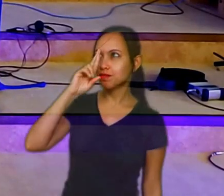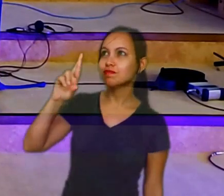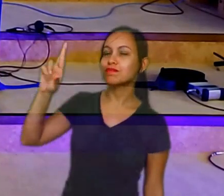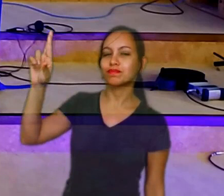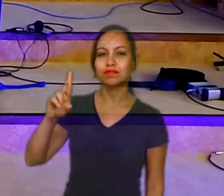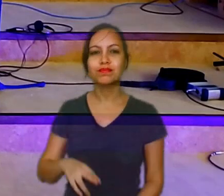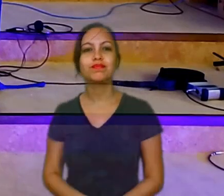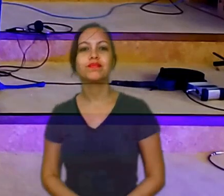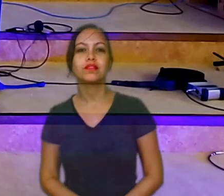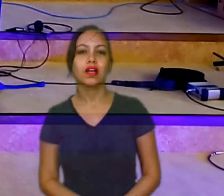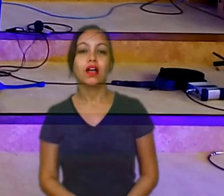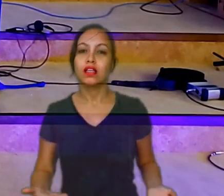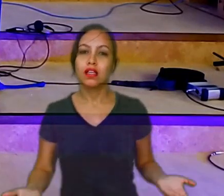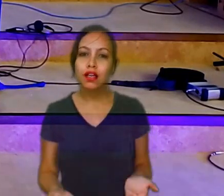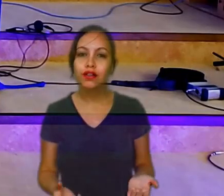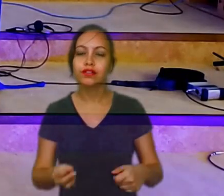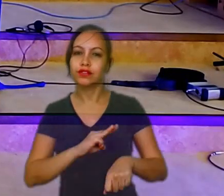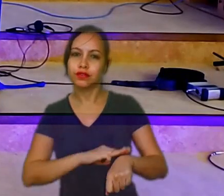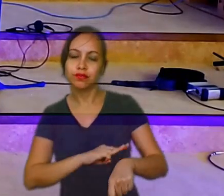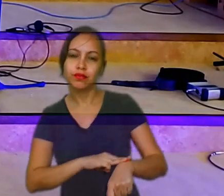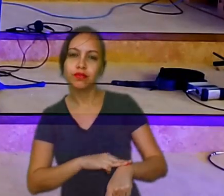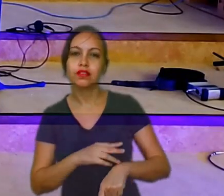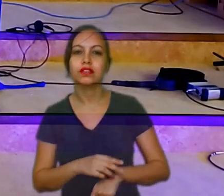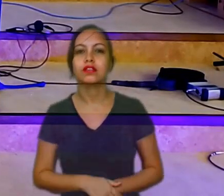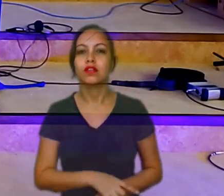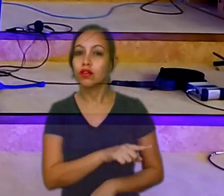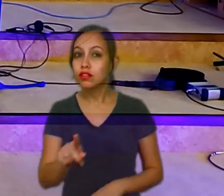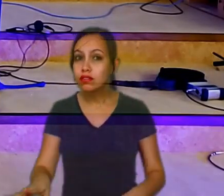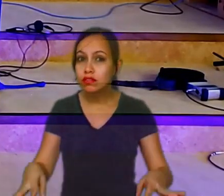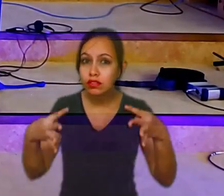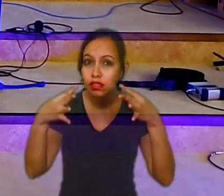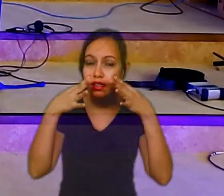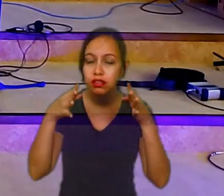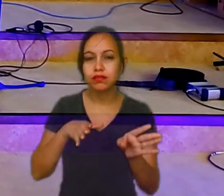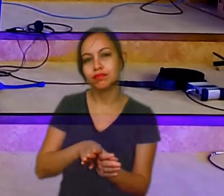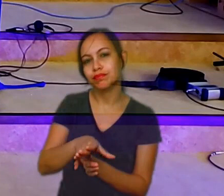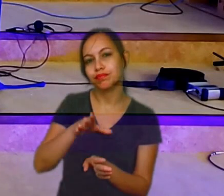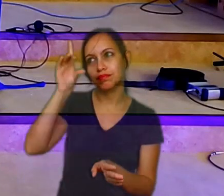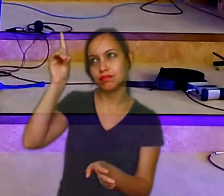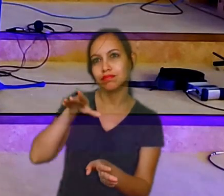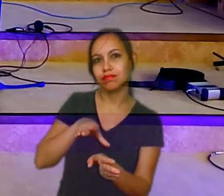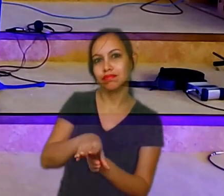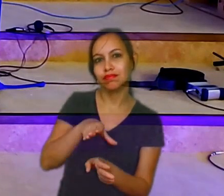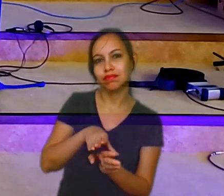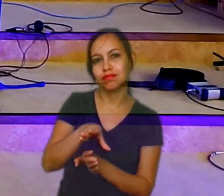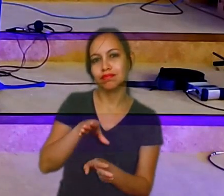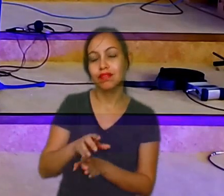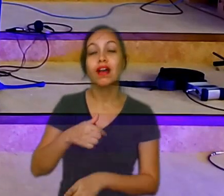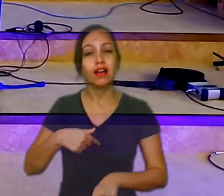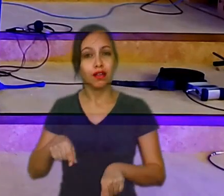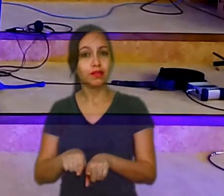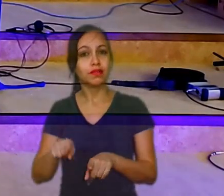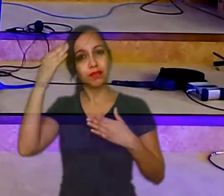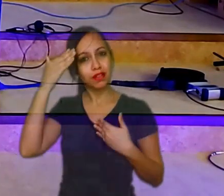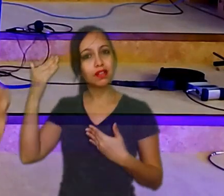que neste momento vai estar atentos às instruções de Deus. Sou grato